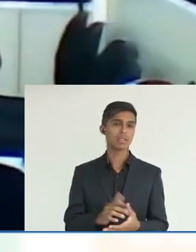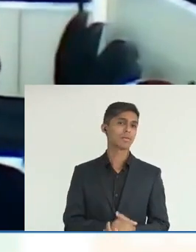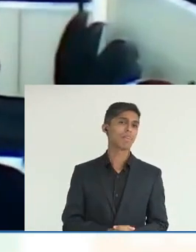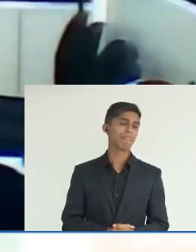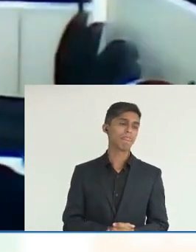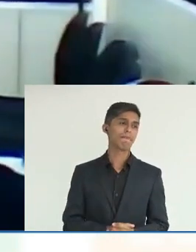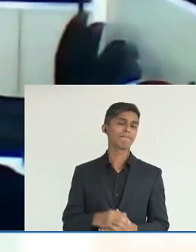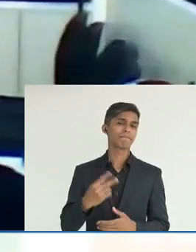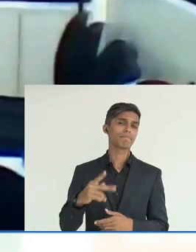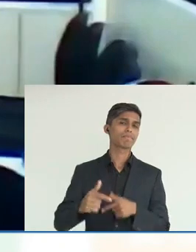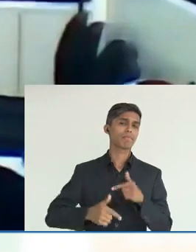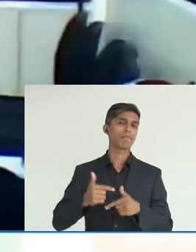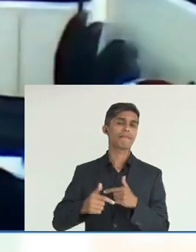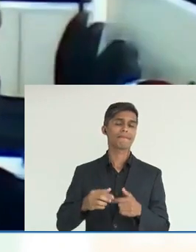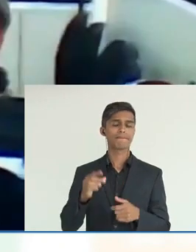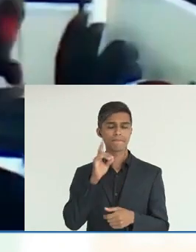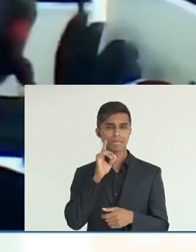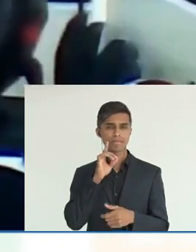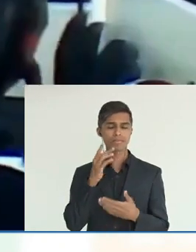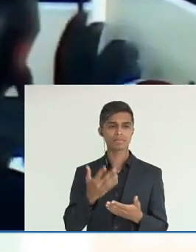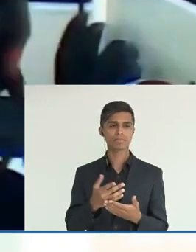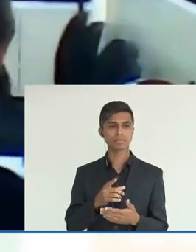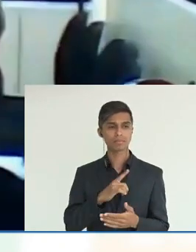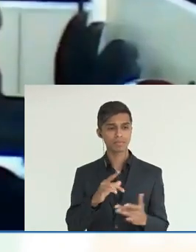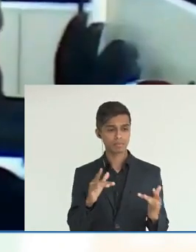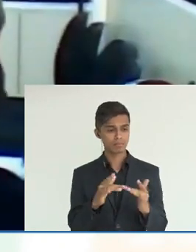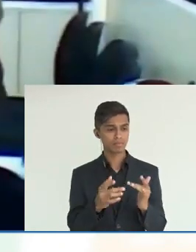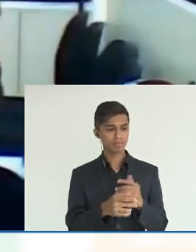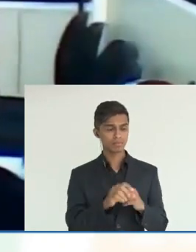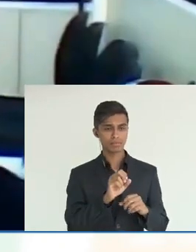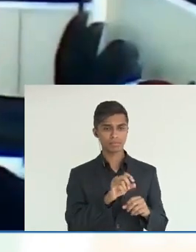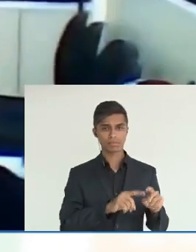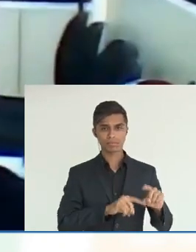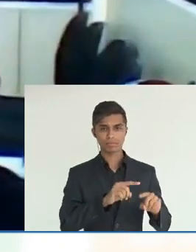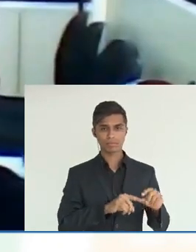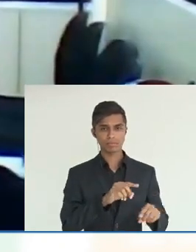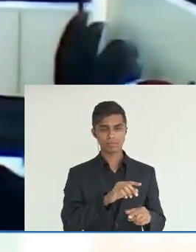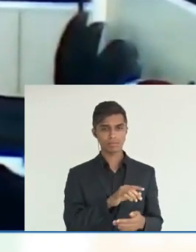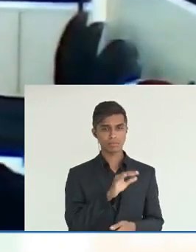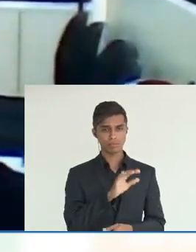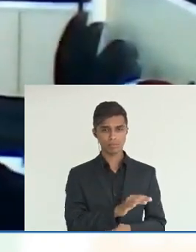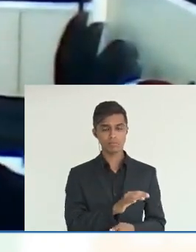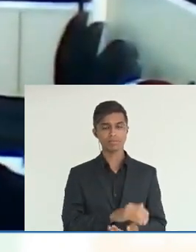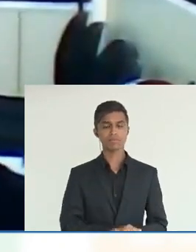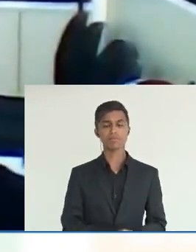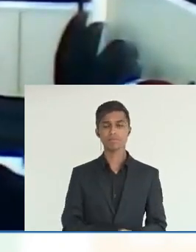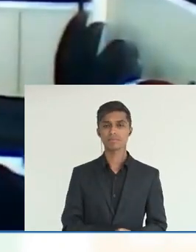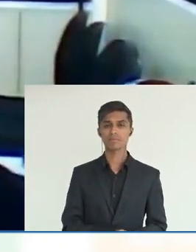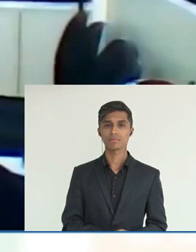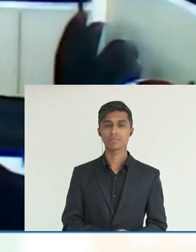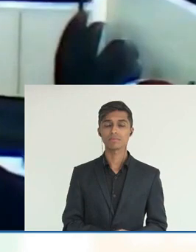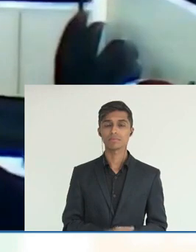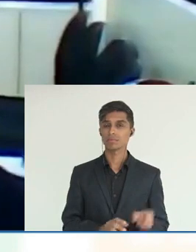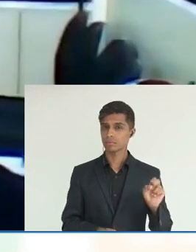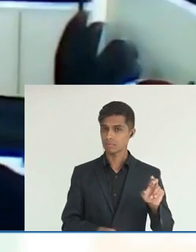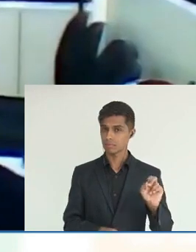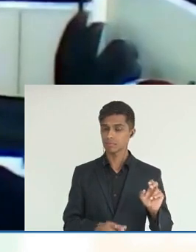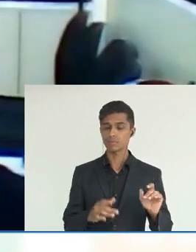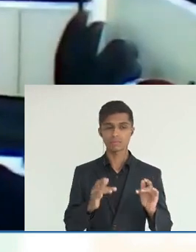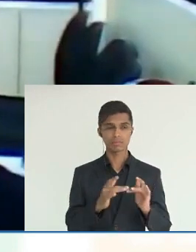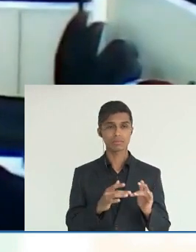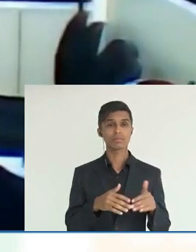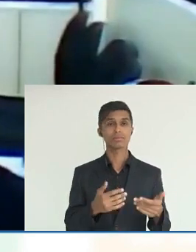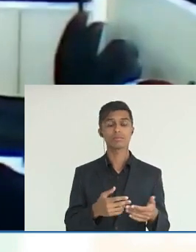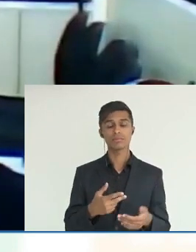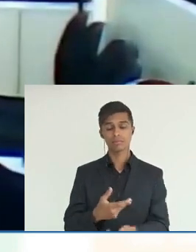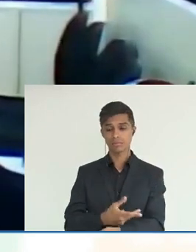na sua atividade laboral, estando exposto aos inibidores agentes da colinesterase, no exame